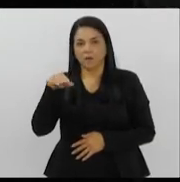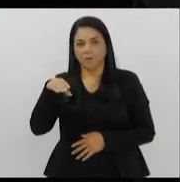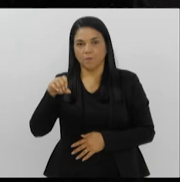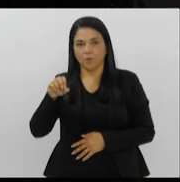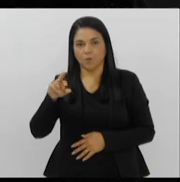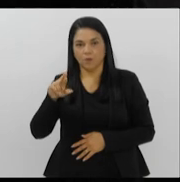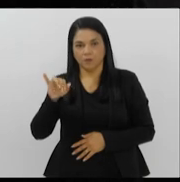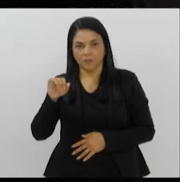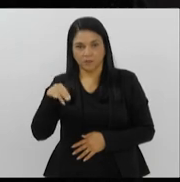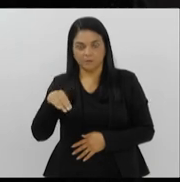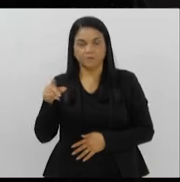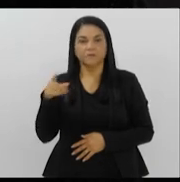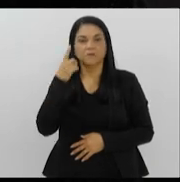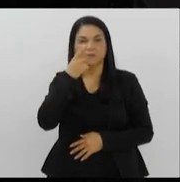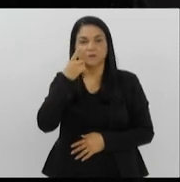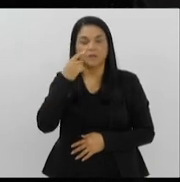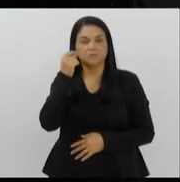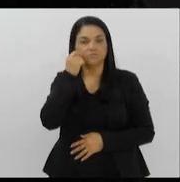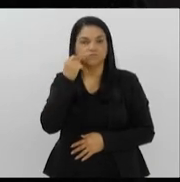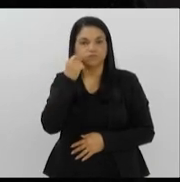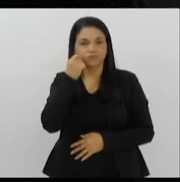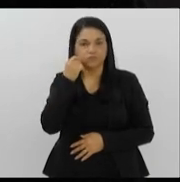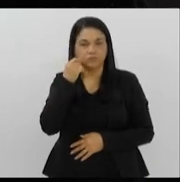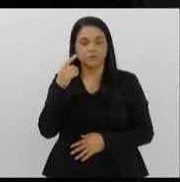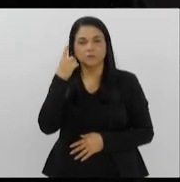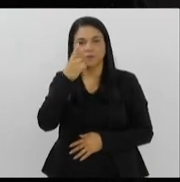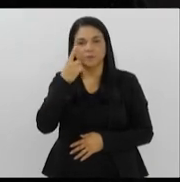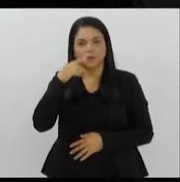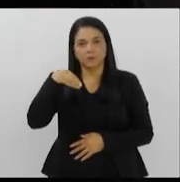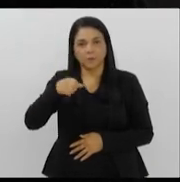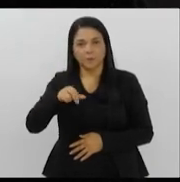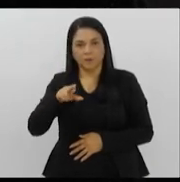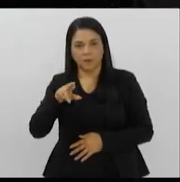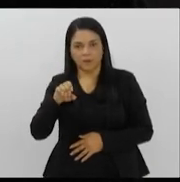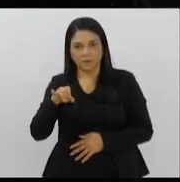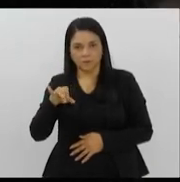Ratinho, deputado Márcio Gualberto,